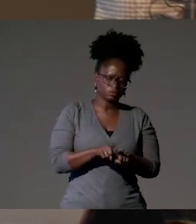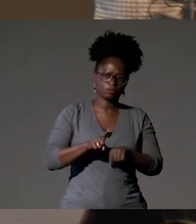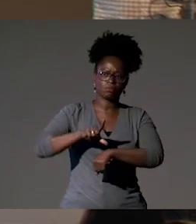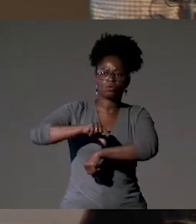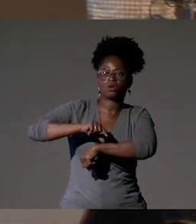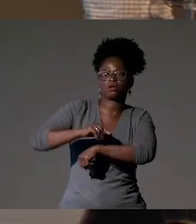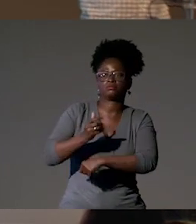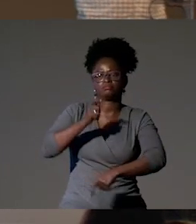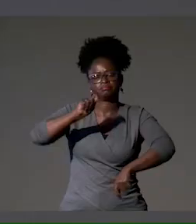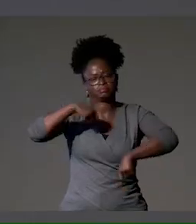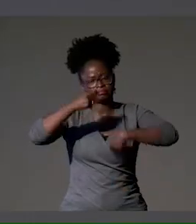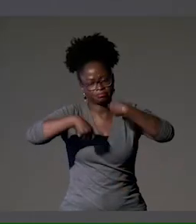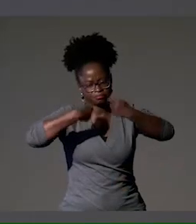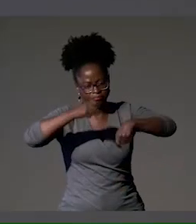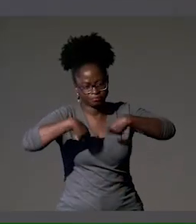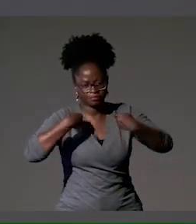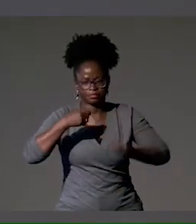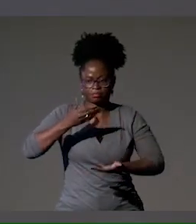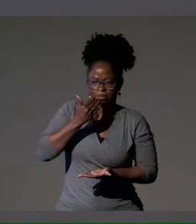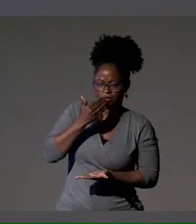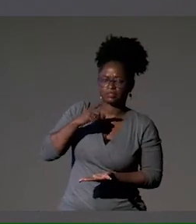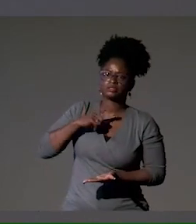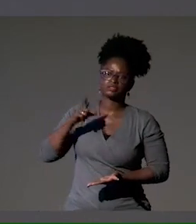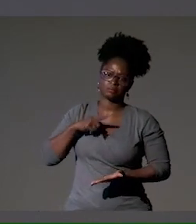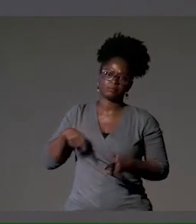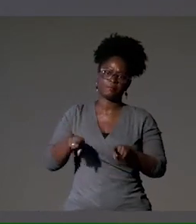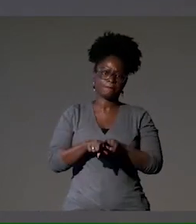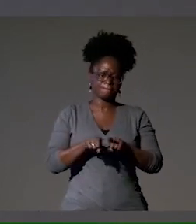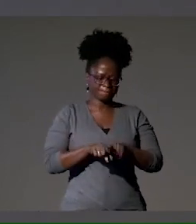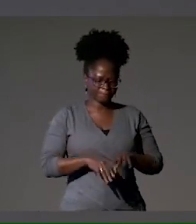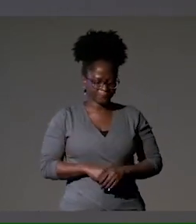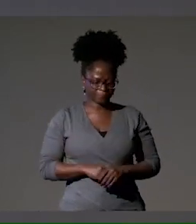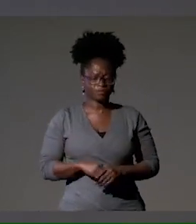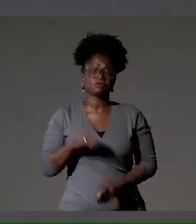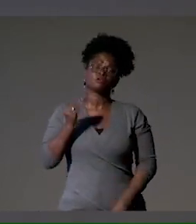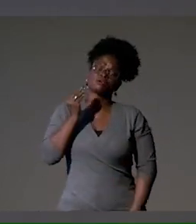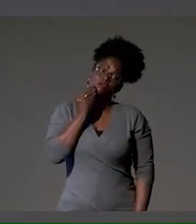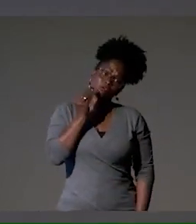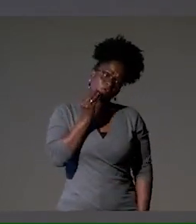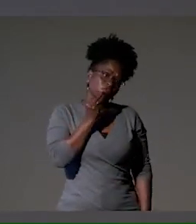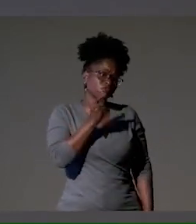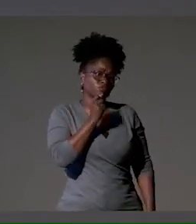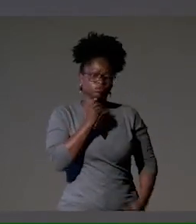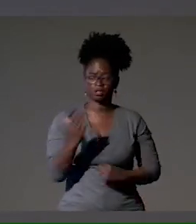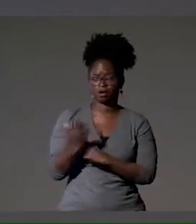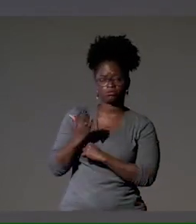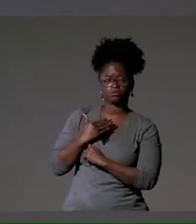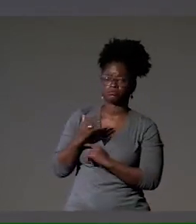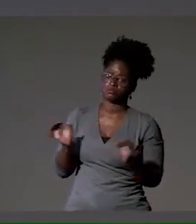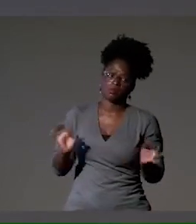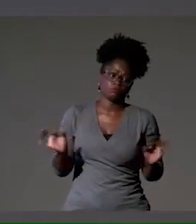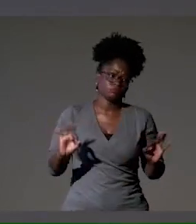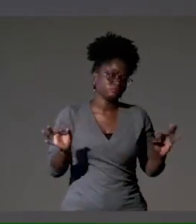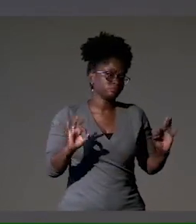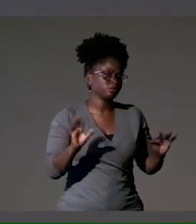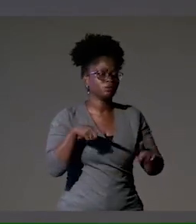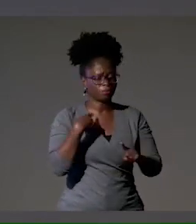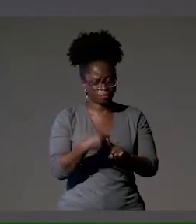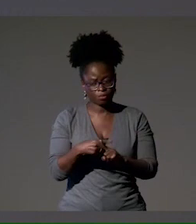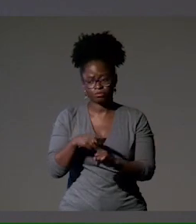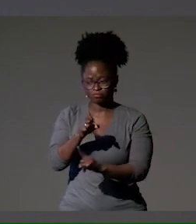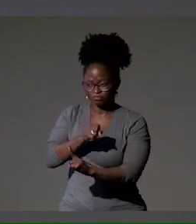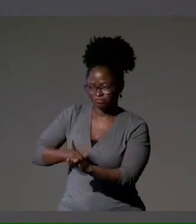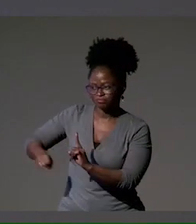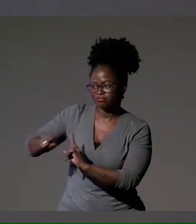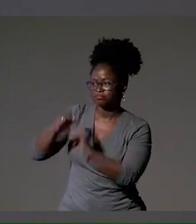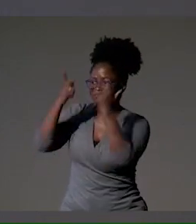de alimentação, que também vai interferir no nosso relógio biológico. E, obviamente, não tem ajudado também. Até porque questões sociais